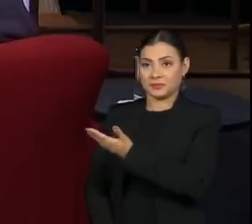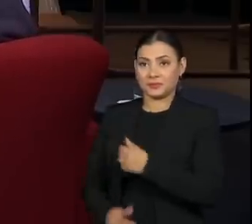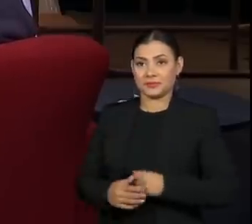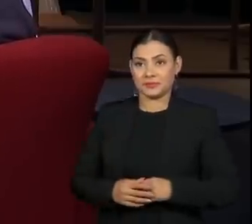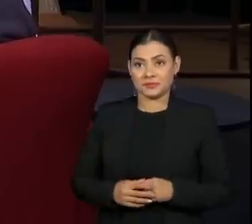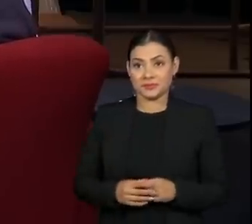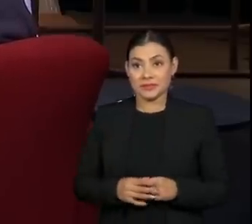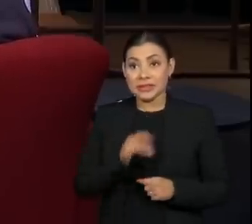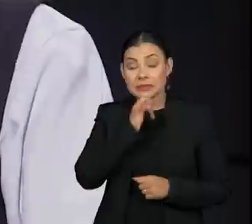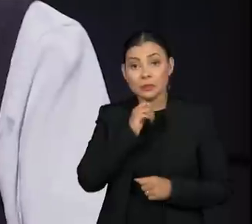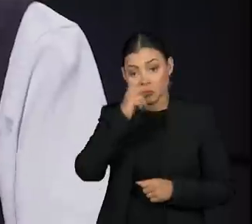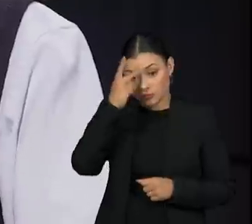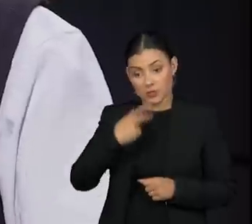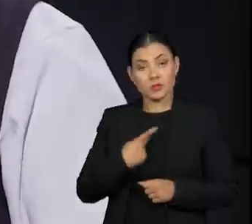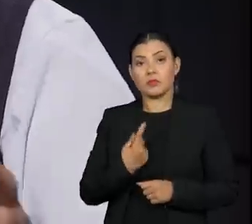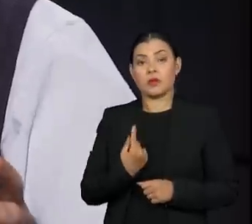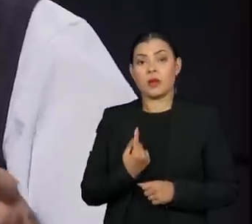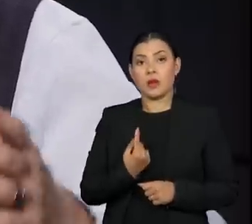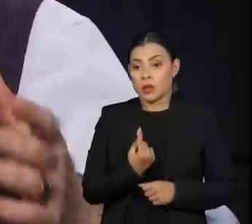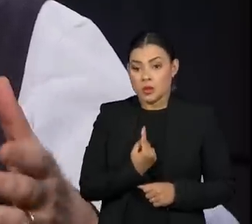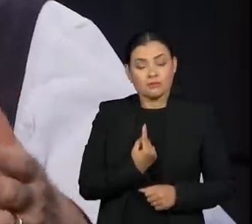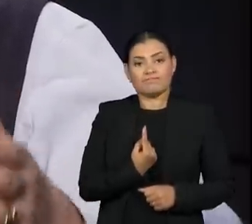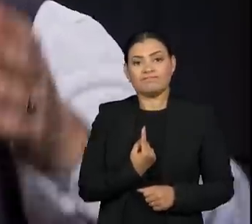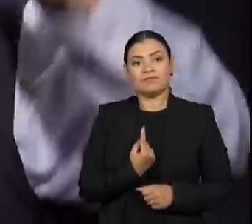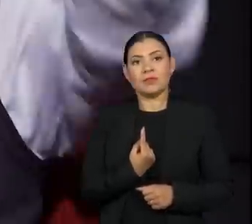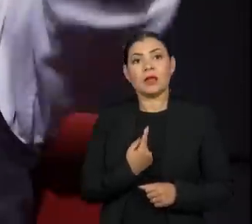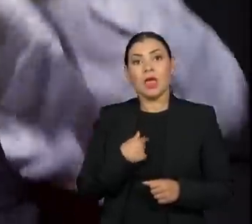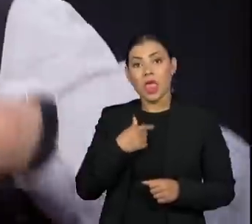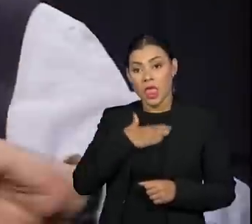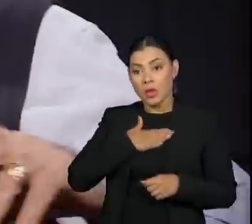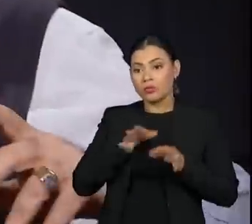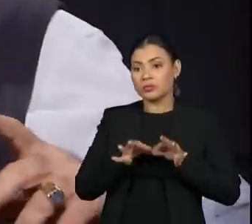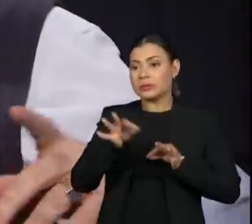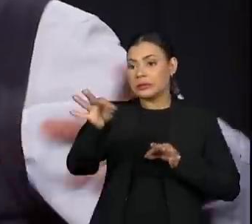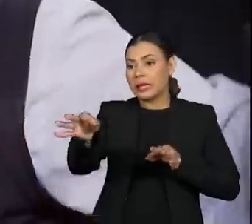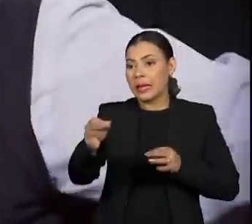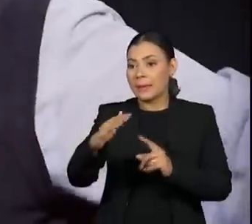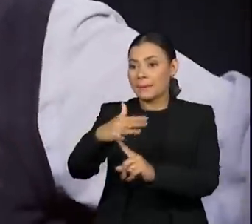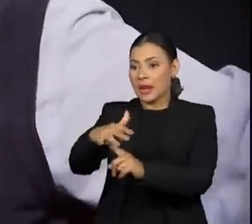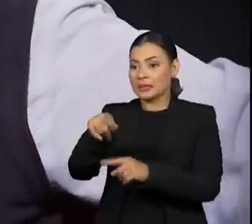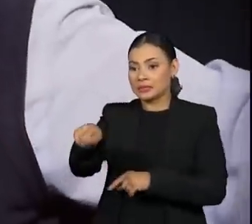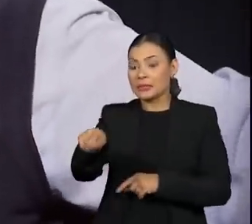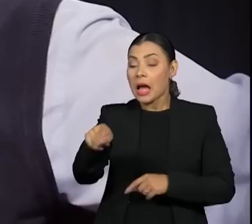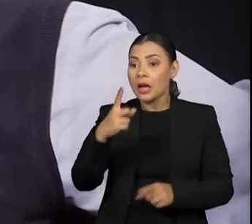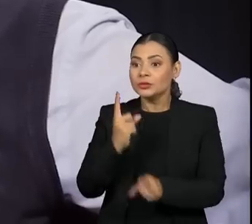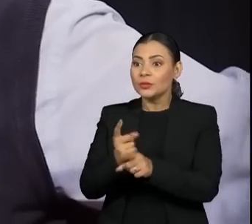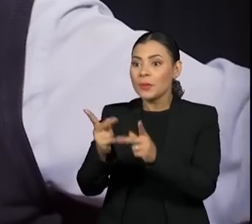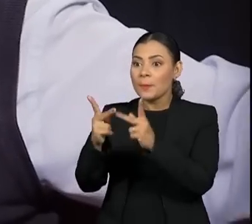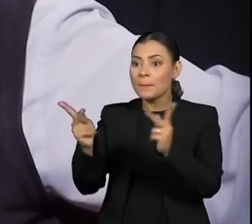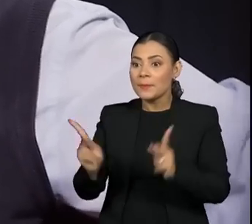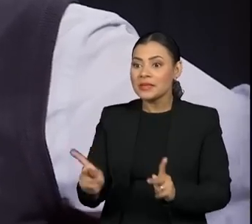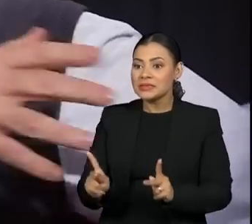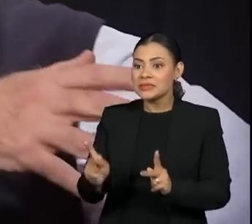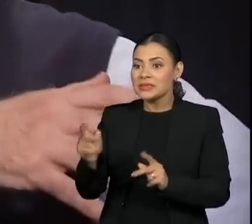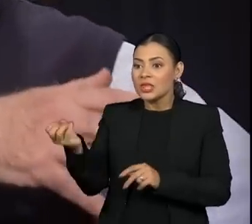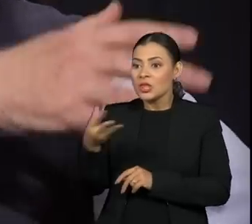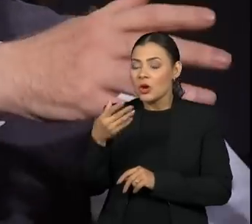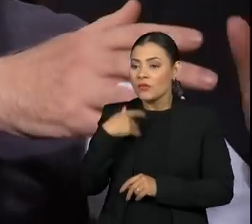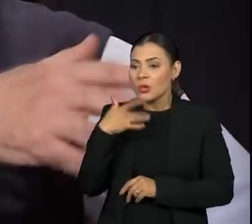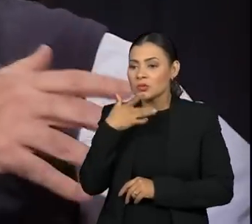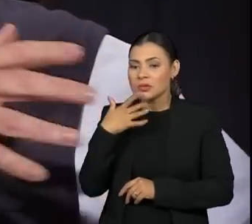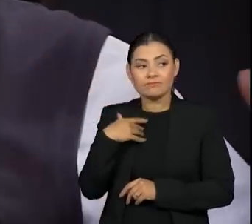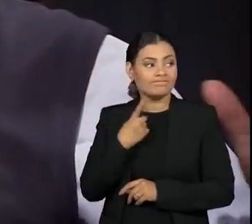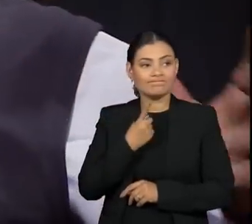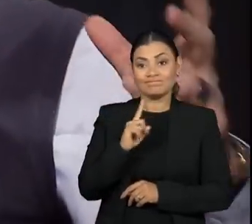tá Por sua conta você perdeu a ser assim eu tô indo daqui pra Praça Matriz aí eu descobri que tem uma pizzaria Nova que eu não sabia que tinha aberto eu